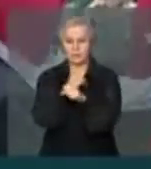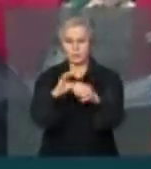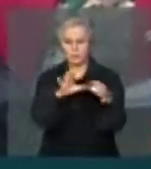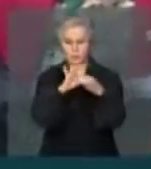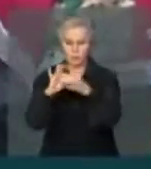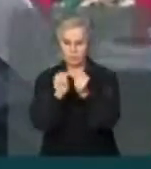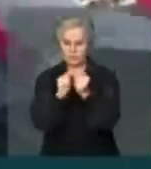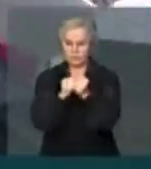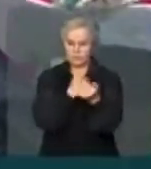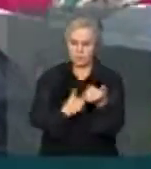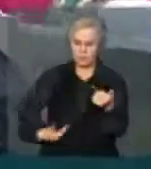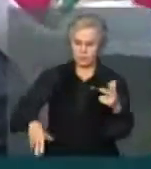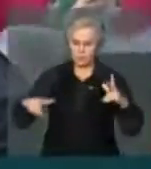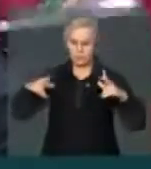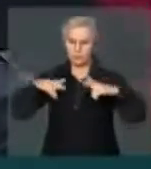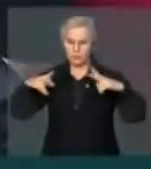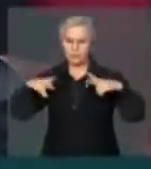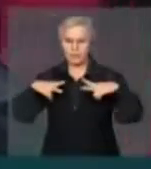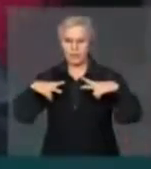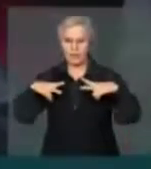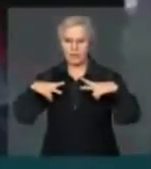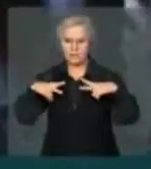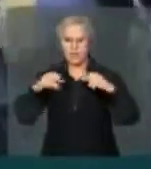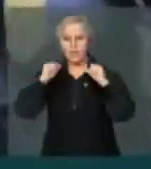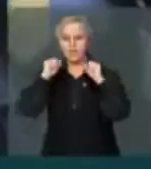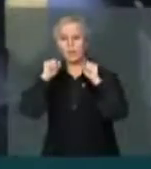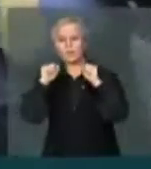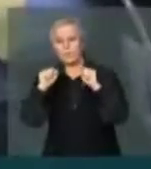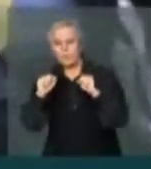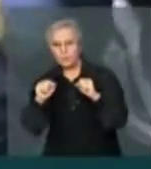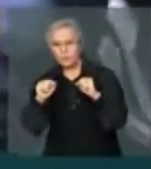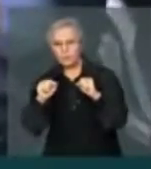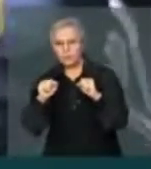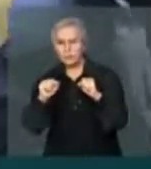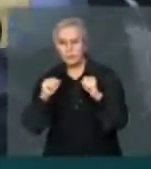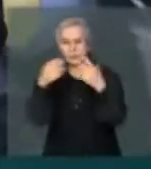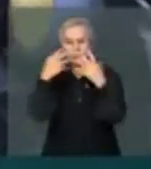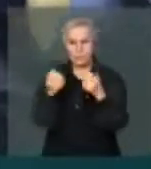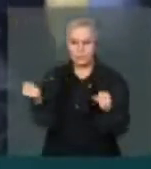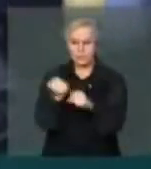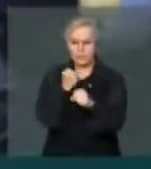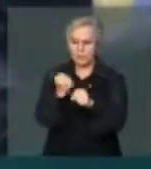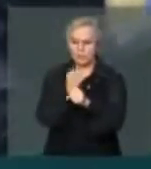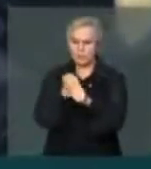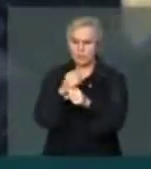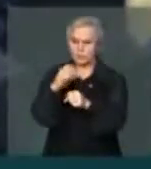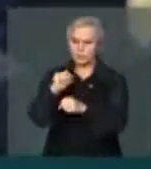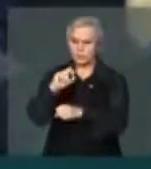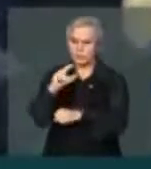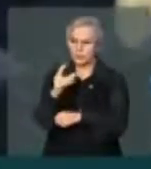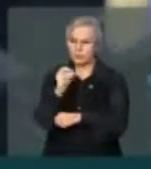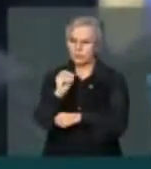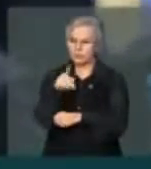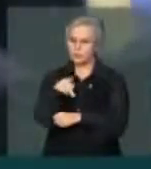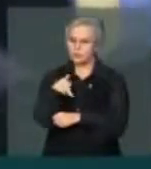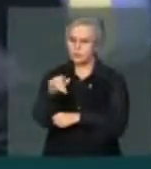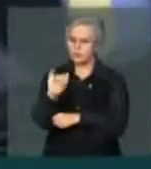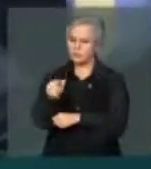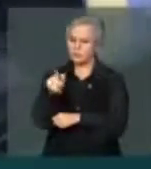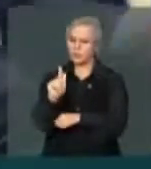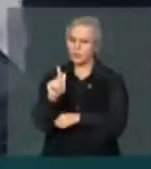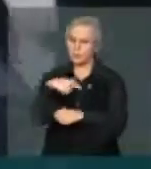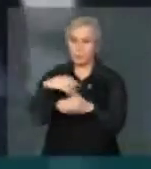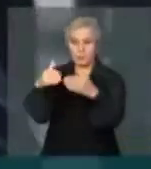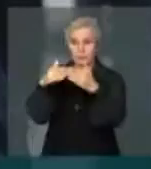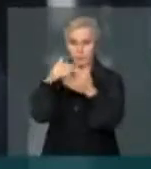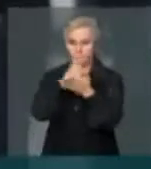parcerias públicos-privadas que abrem a possibilidade para a construção do shopping. E solicitamos a Vossa Excelência que